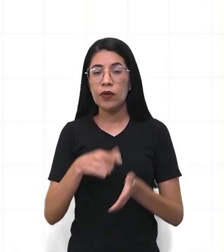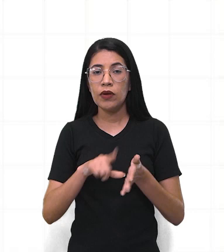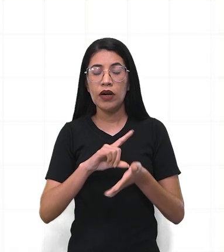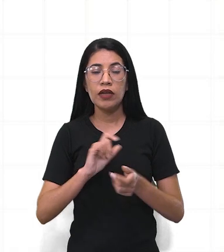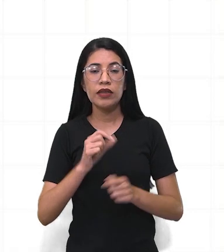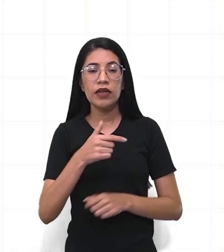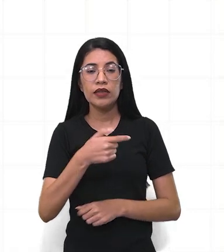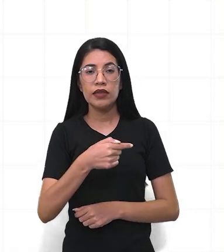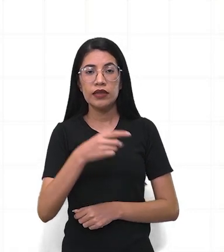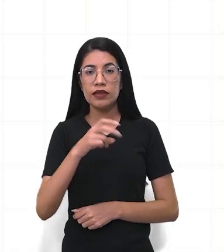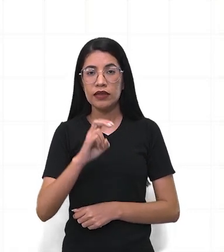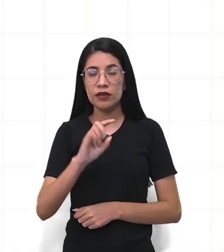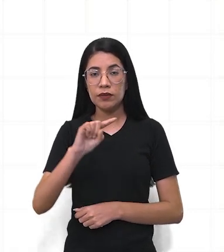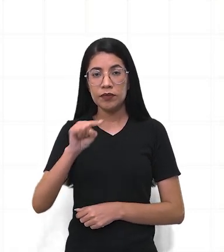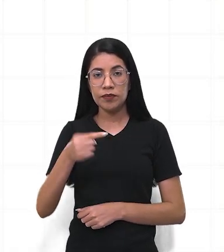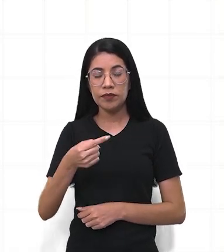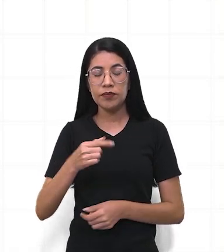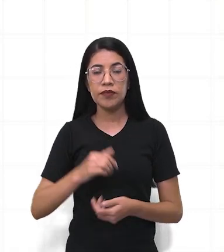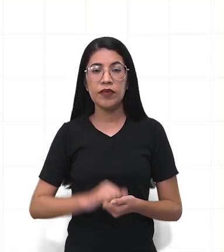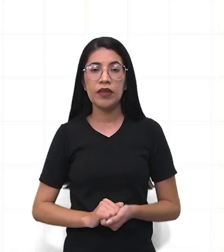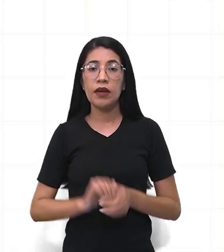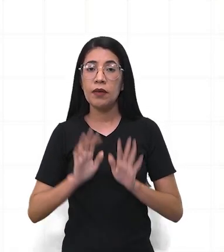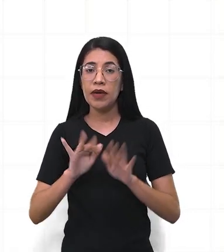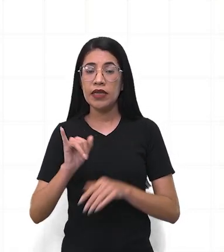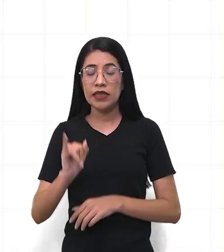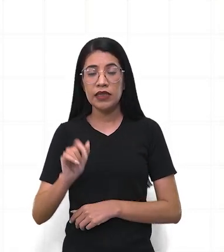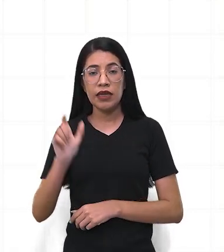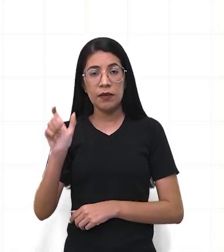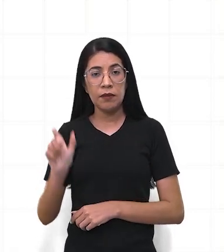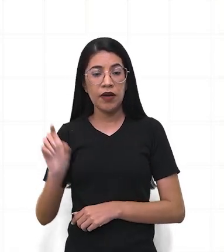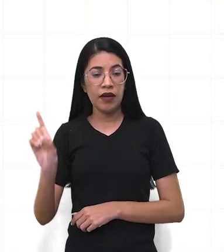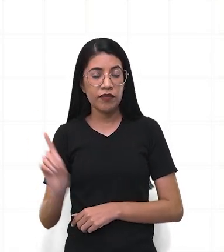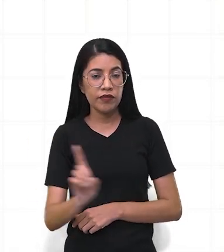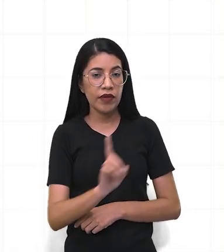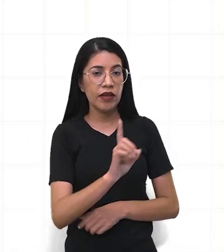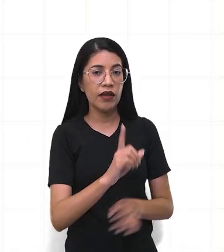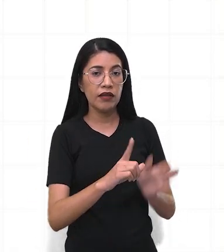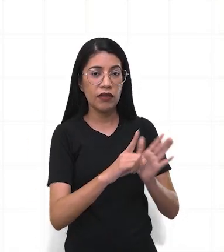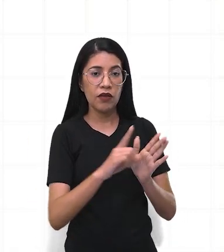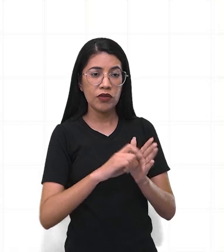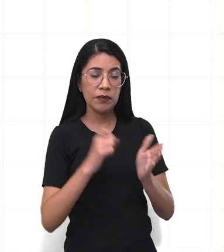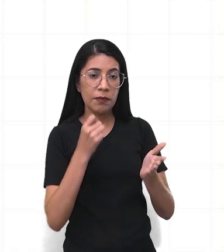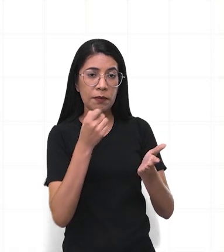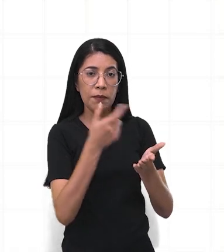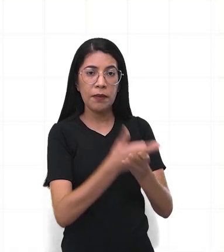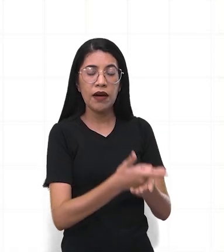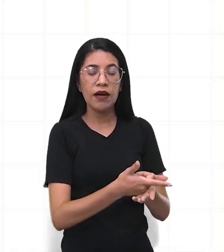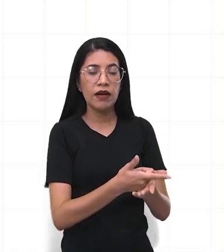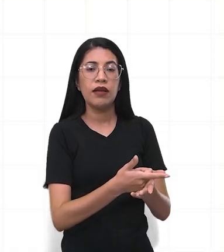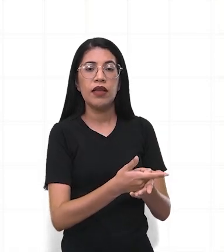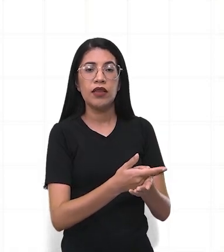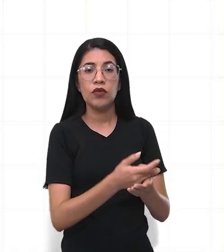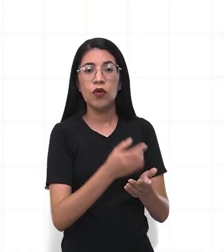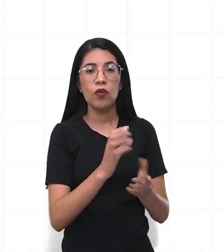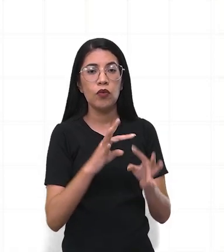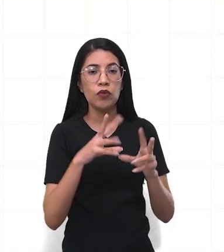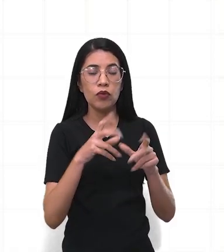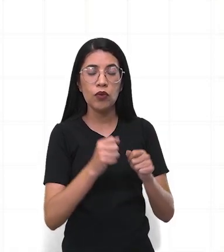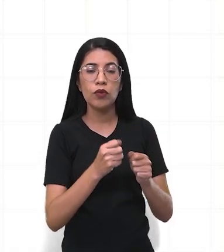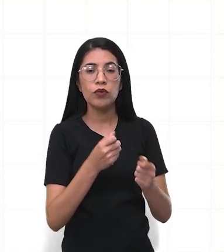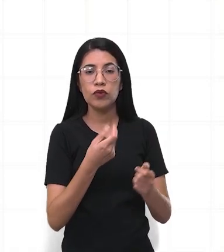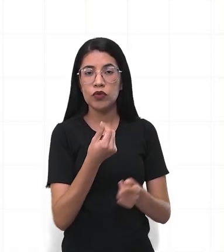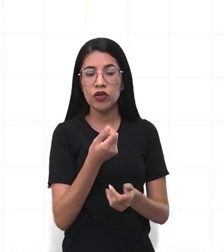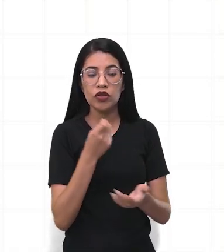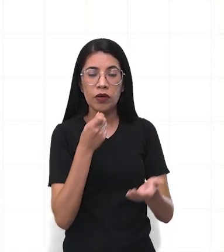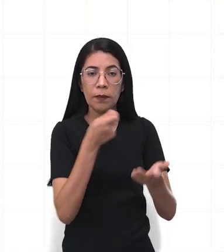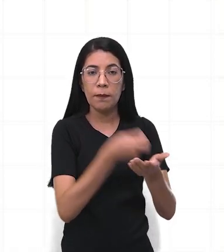75, né? Mas isso se a pessoa chegasse lá e pagasse de uma vez só, pagasse à vista.